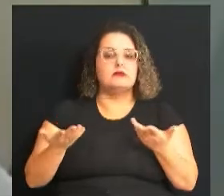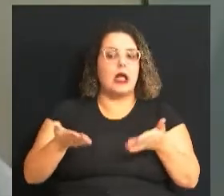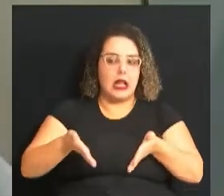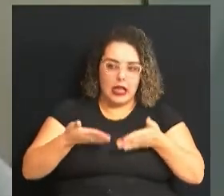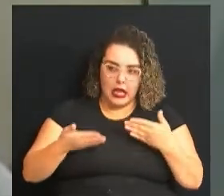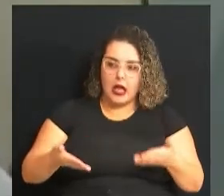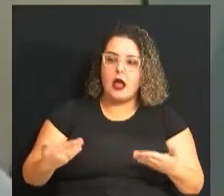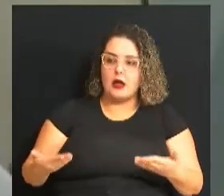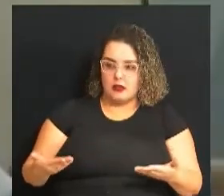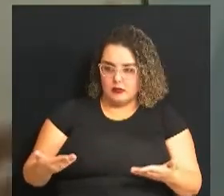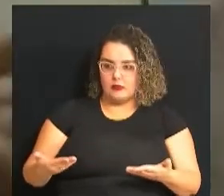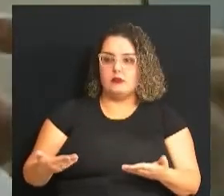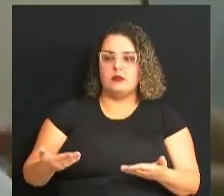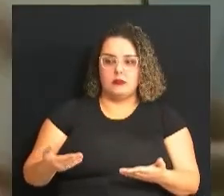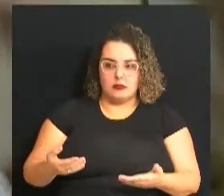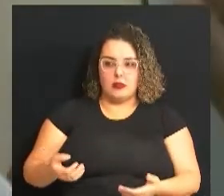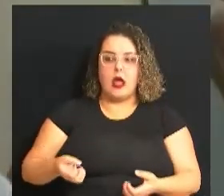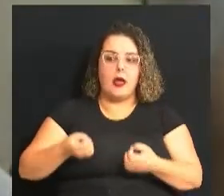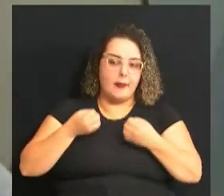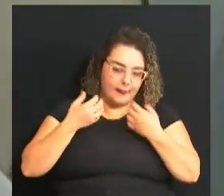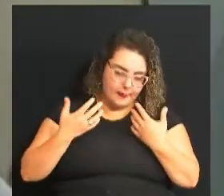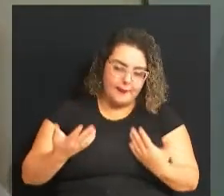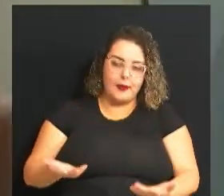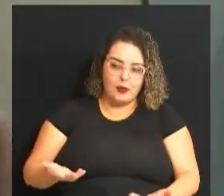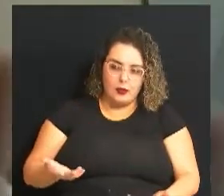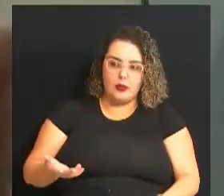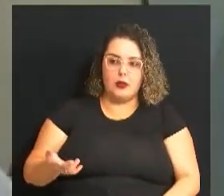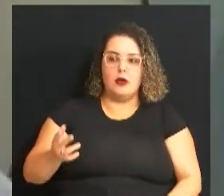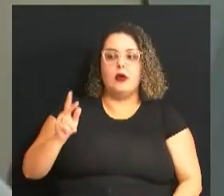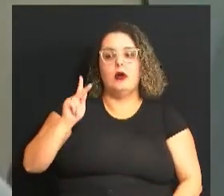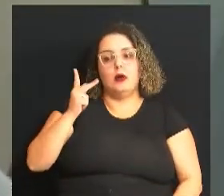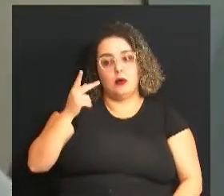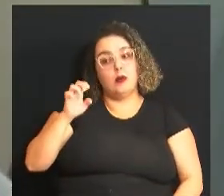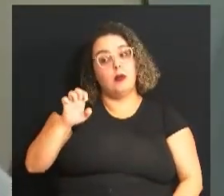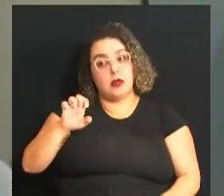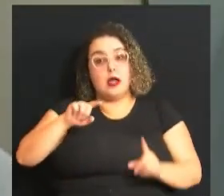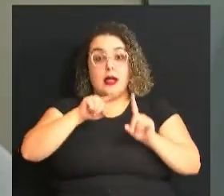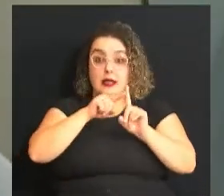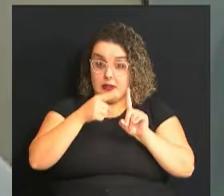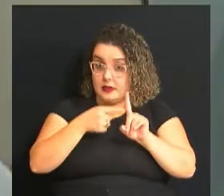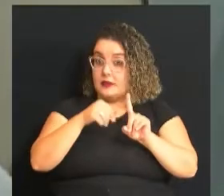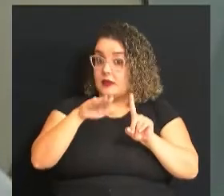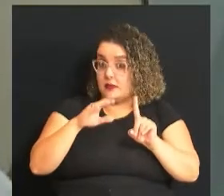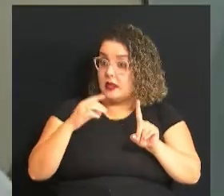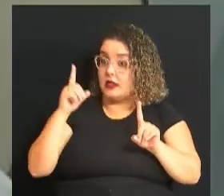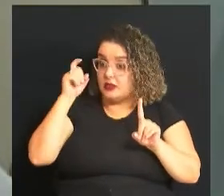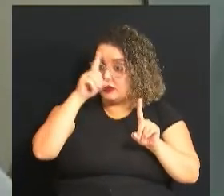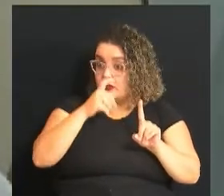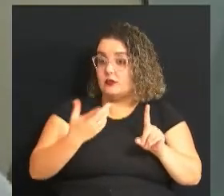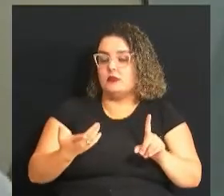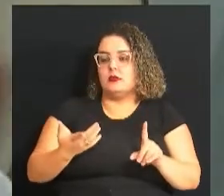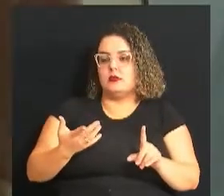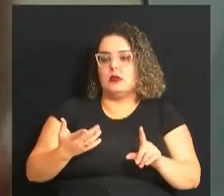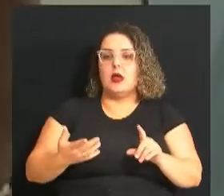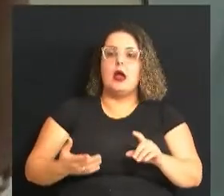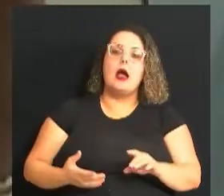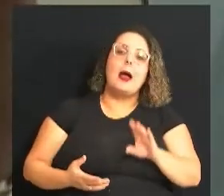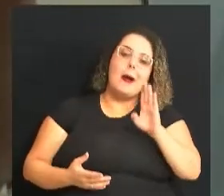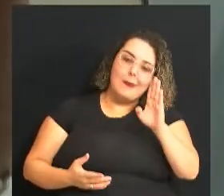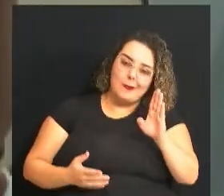hepatite bem mais benigna. A hepatite E, quando é grávida, é mais complicado, mas a hepatite B e C tem